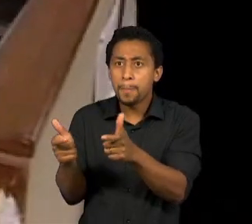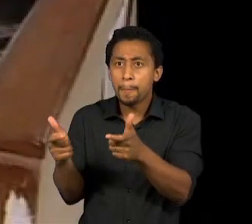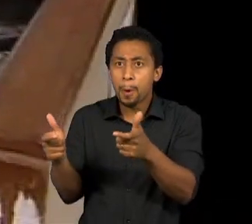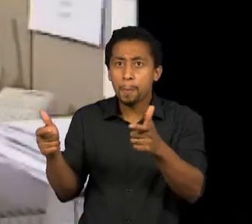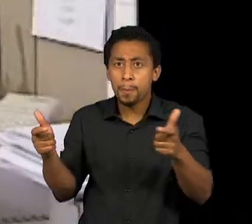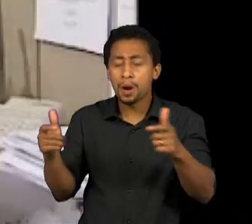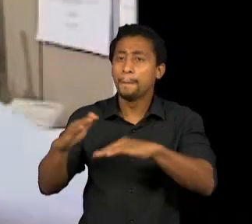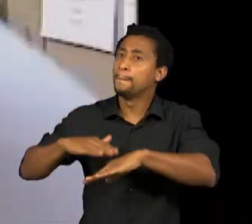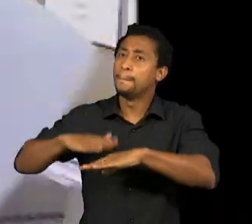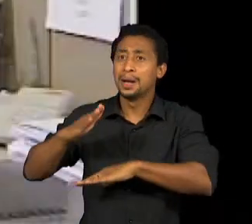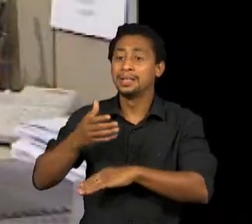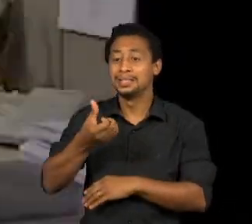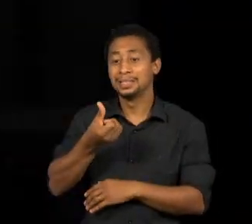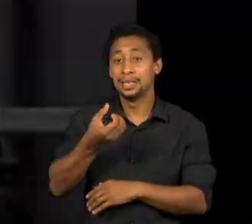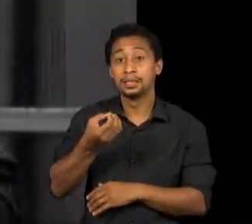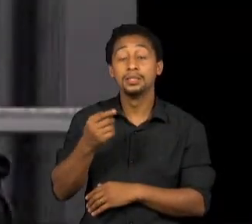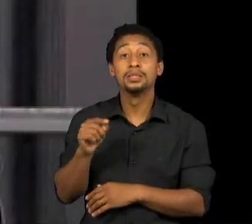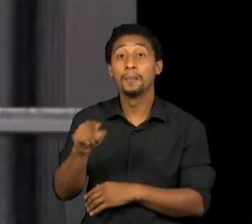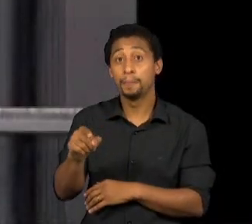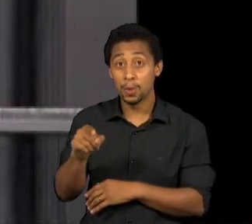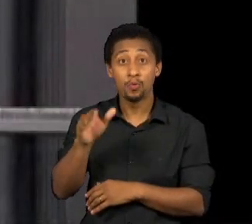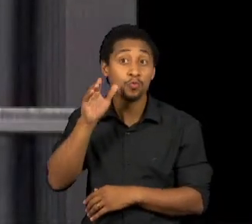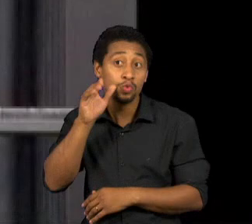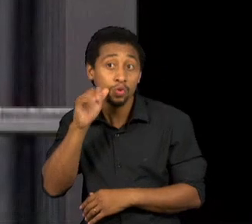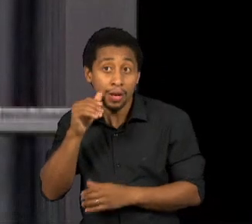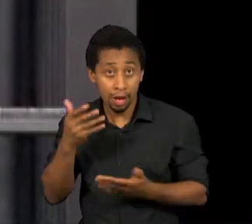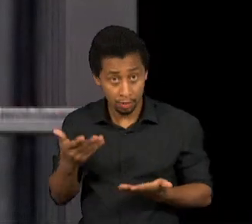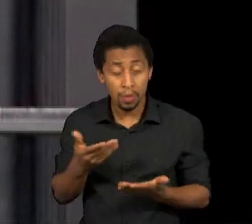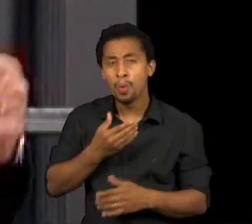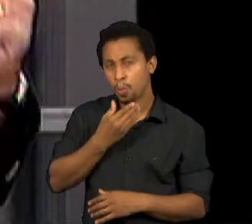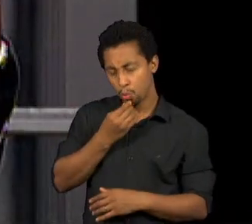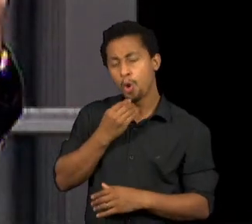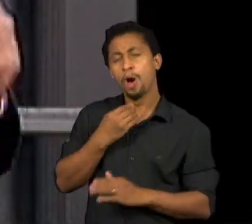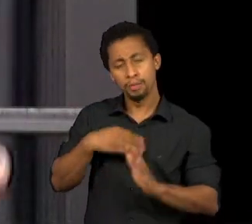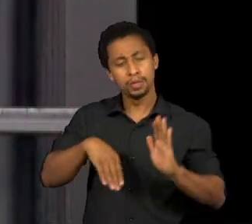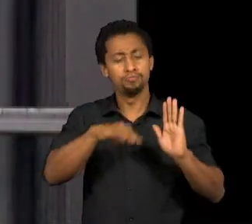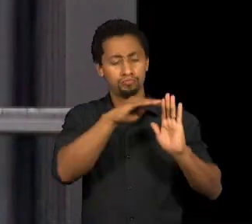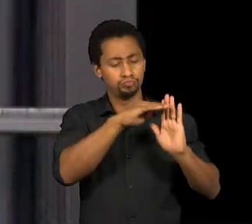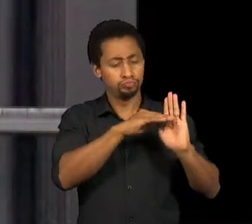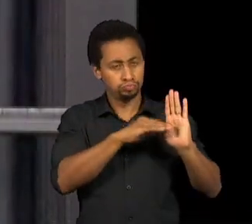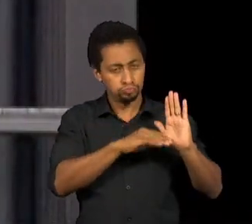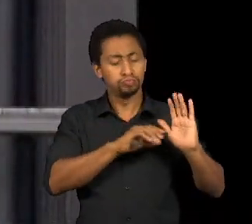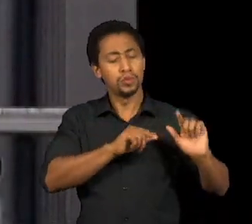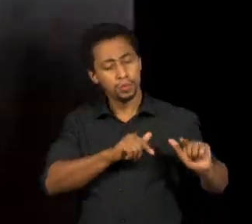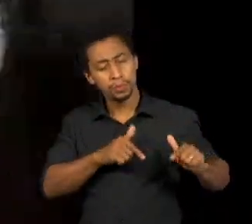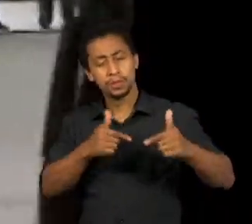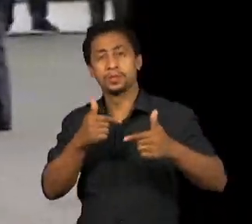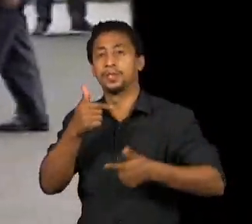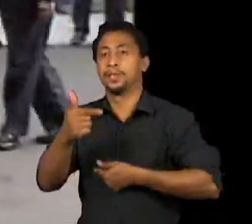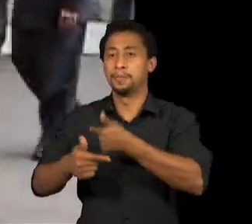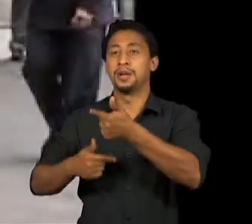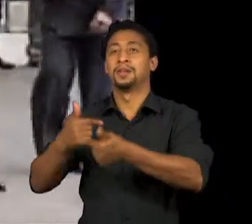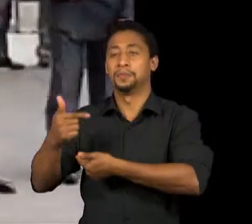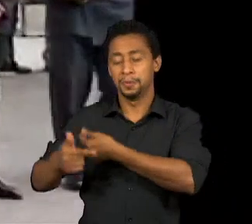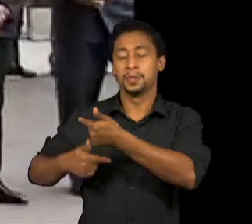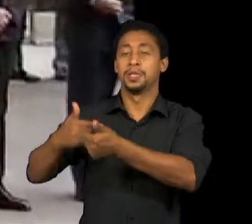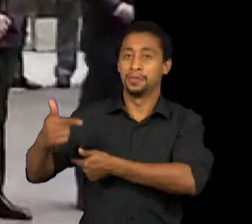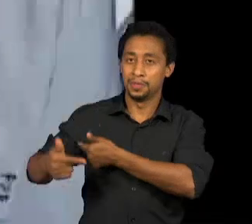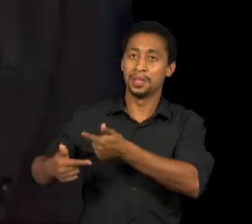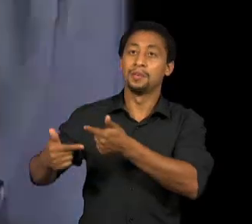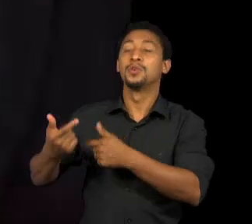mil trabalhadores. Homem de princípios, por toda a vida investiu parte do seu tempo de trabalho e do